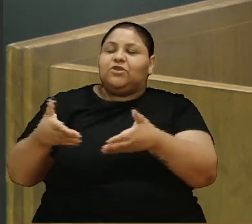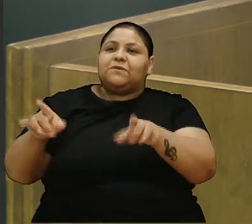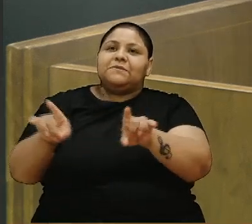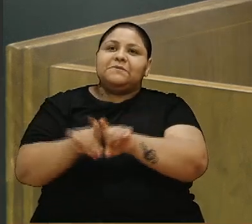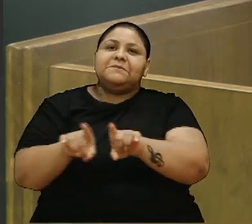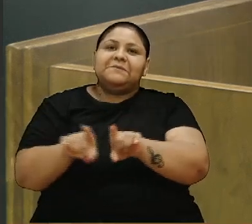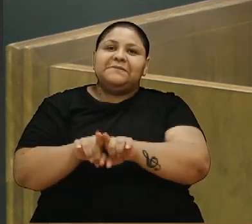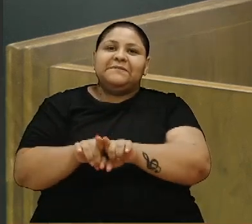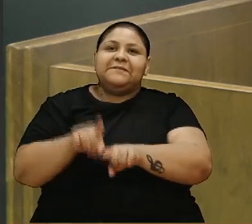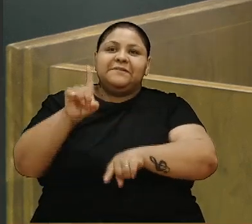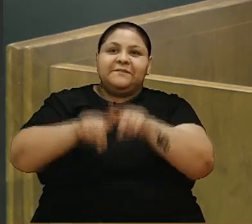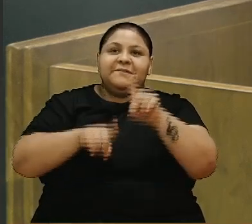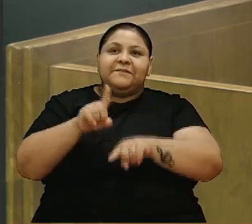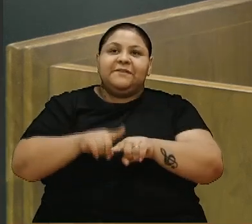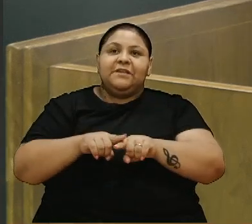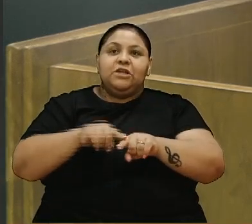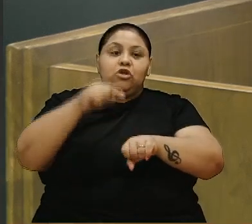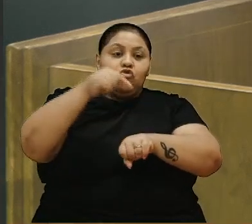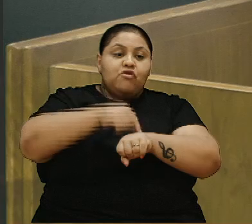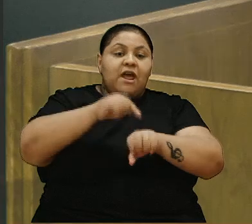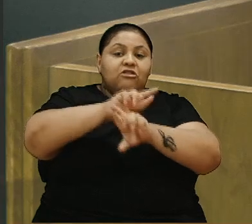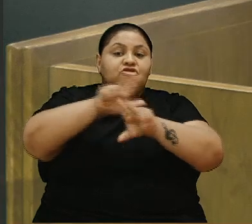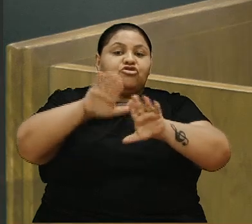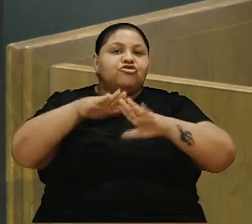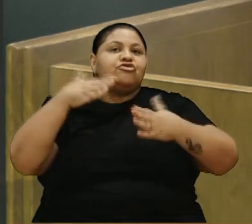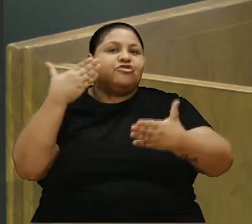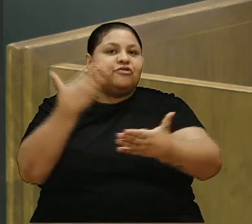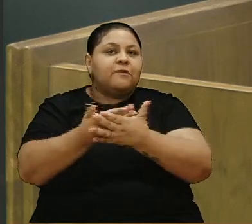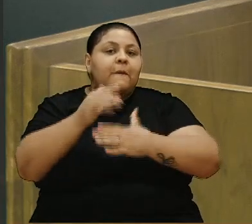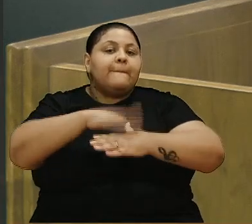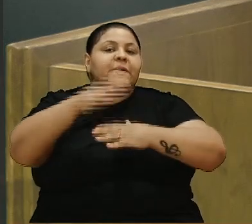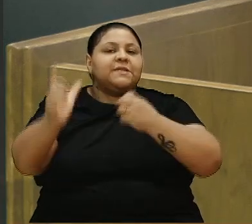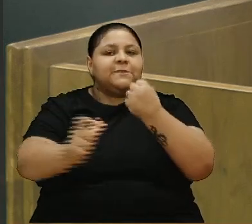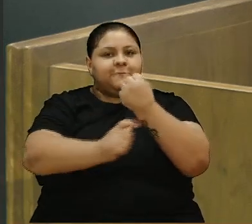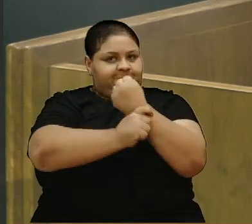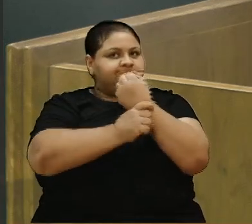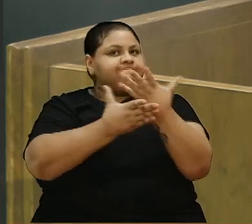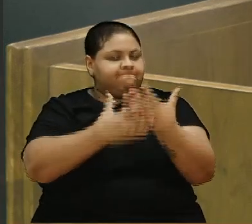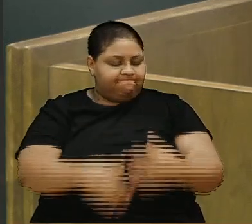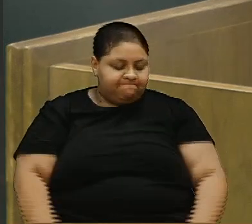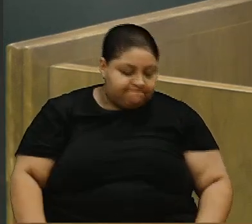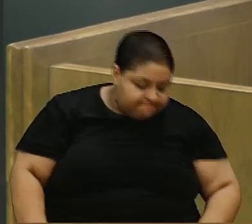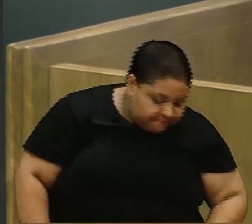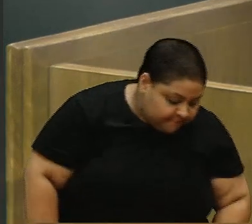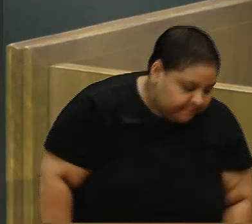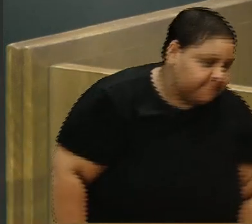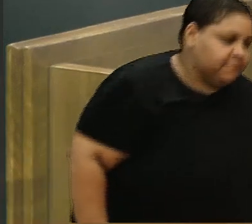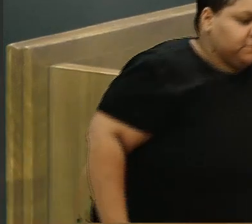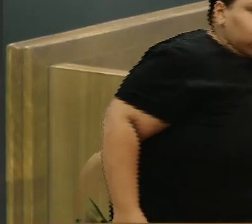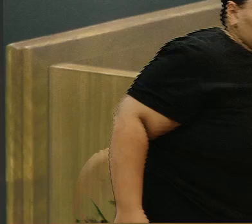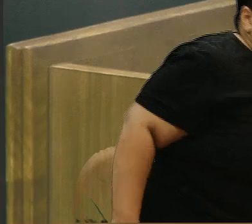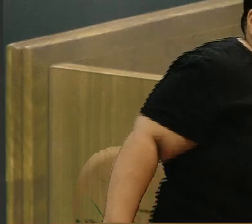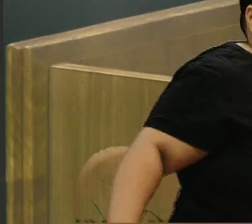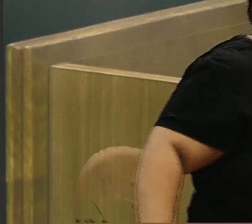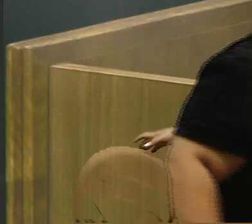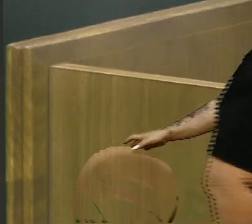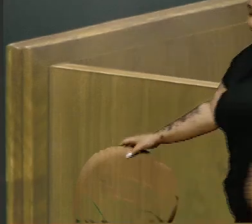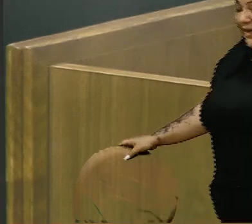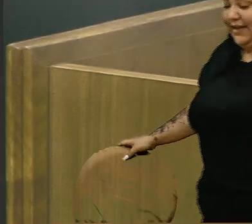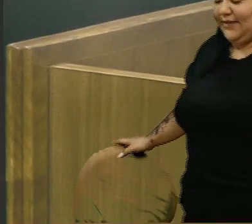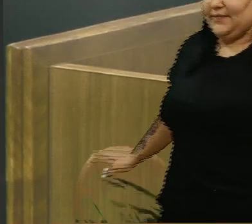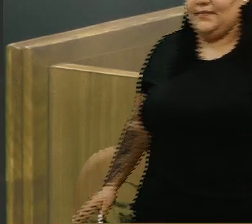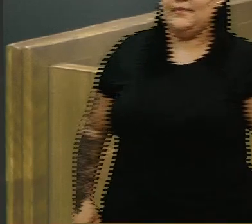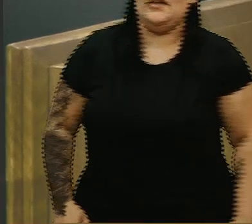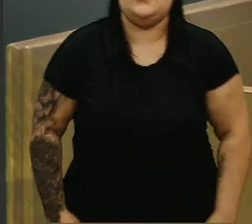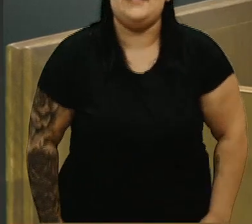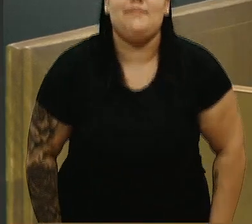fazendo atividades no turno contrário, ela está mais segura. Ela está desenvolvendo o lado saudável da